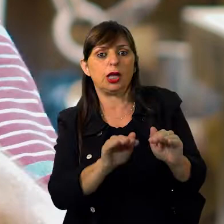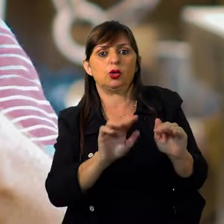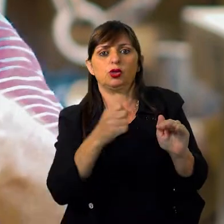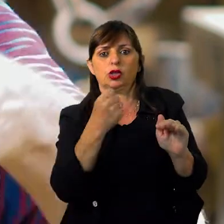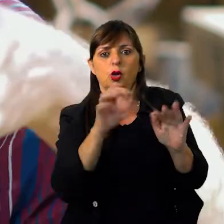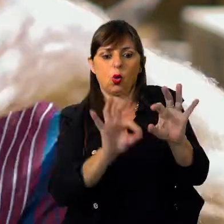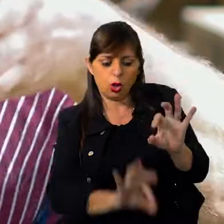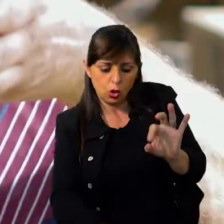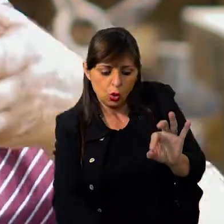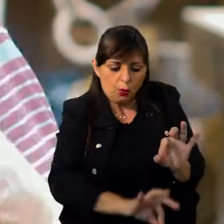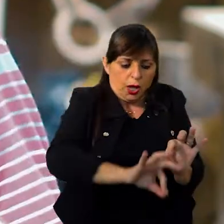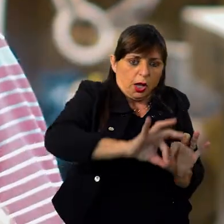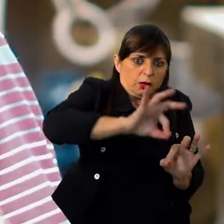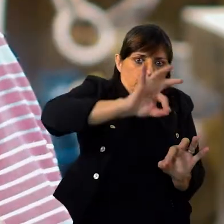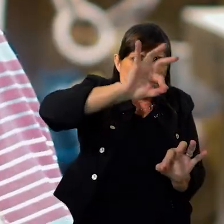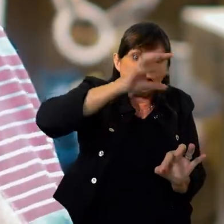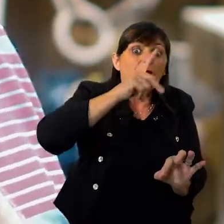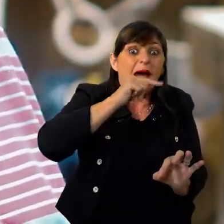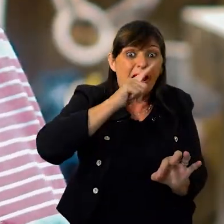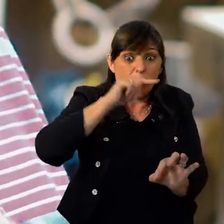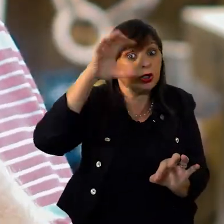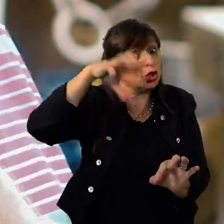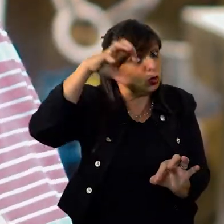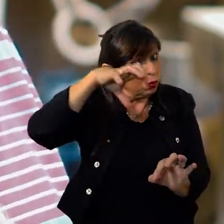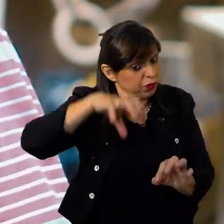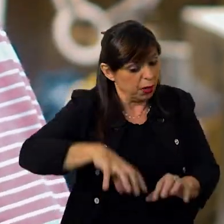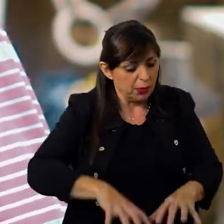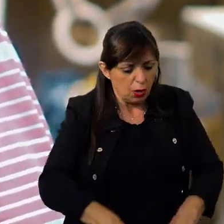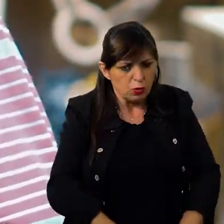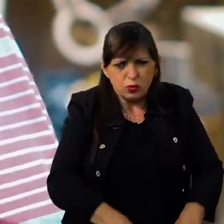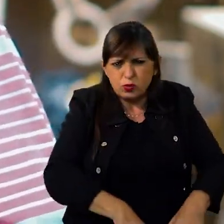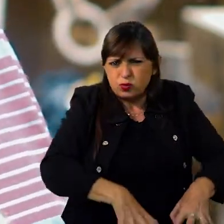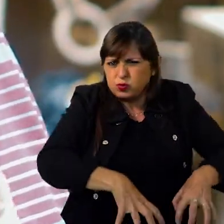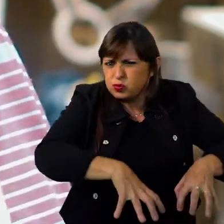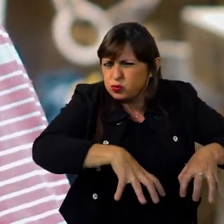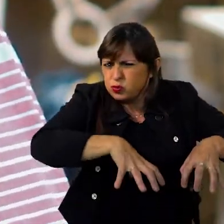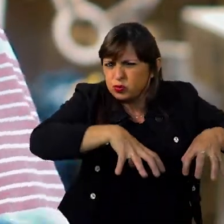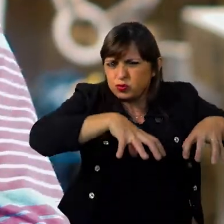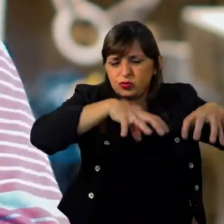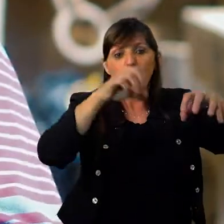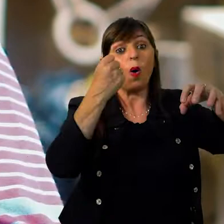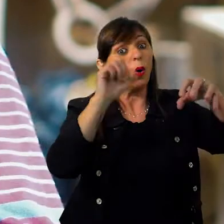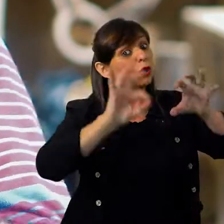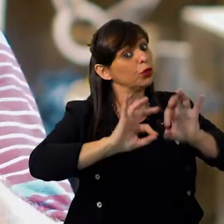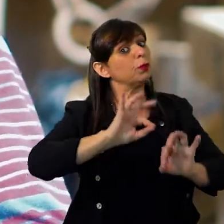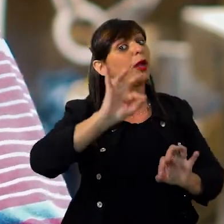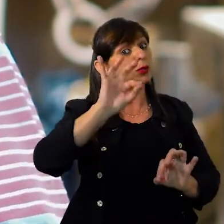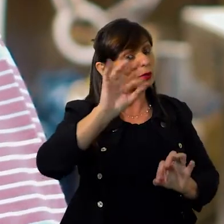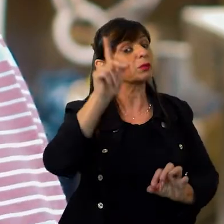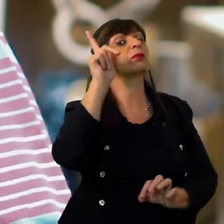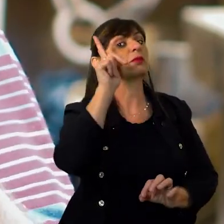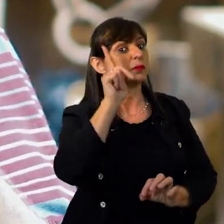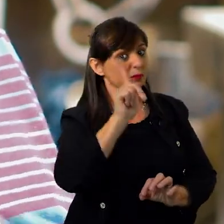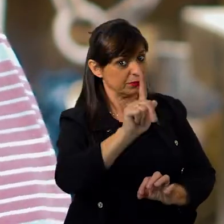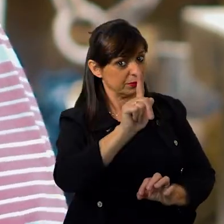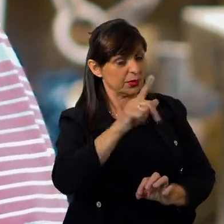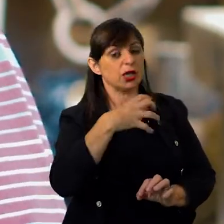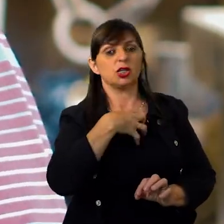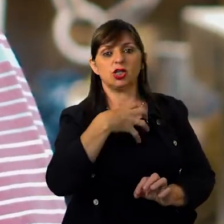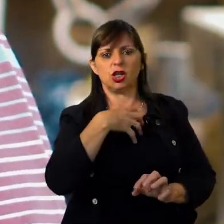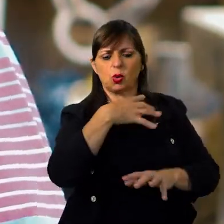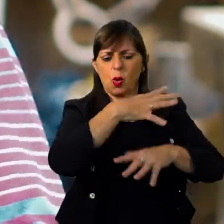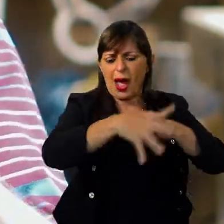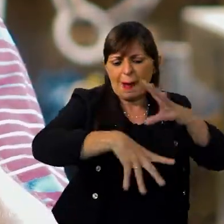gente do Esse era o ponto de soltar em balsas tô aqui imitar ninguém soltou balsas tendo menos de 8 metros tem gente então esse era o processo que